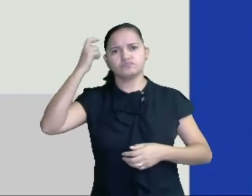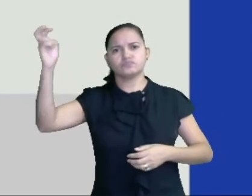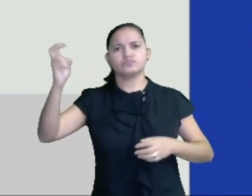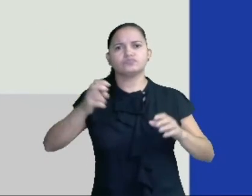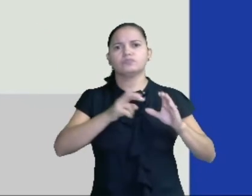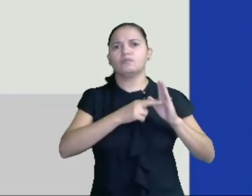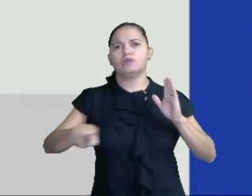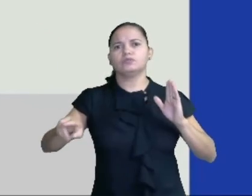poder